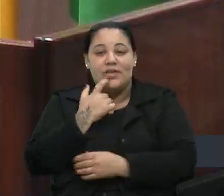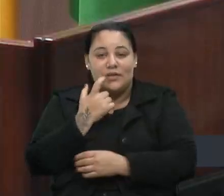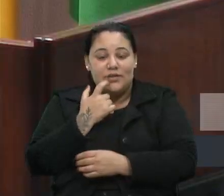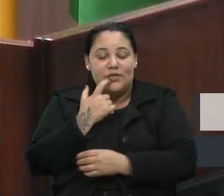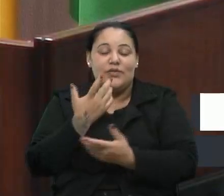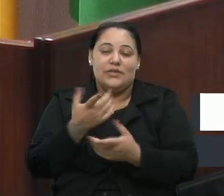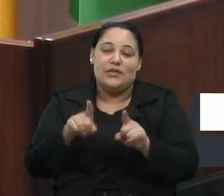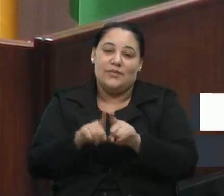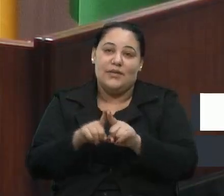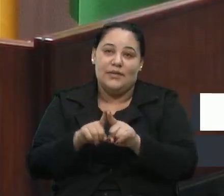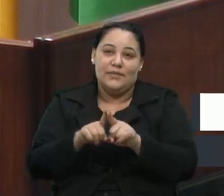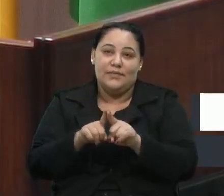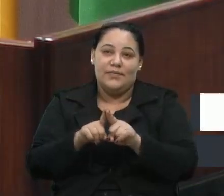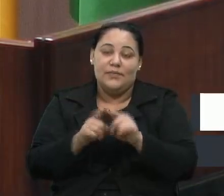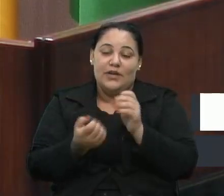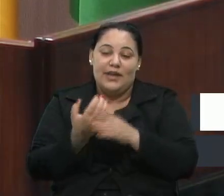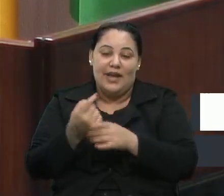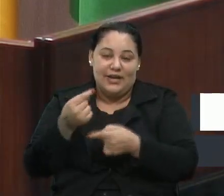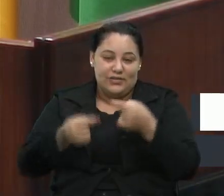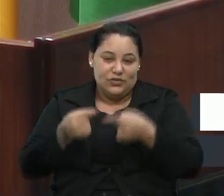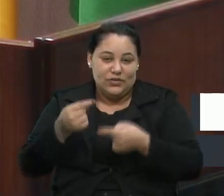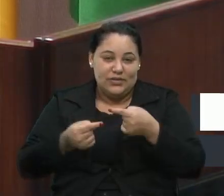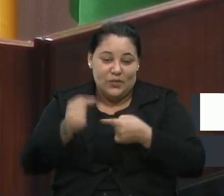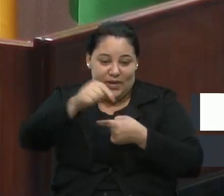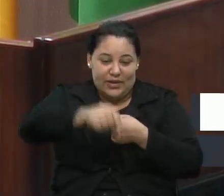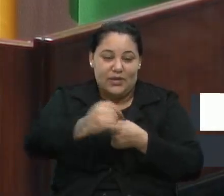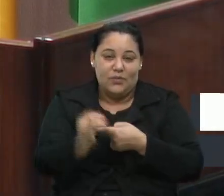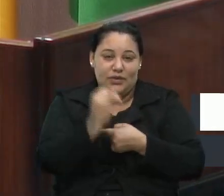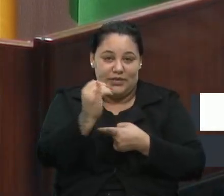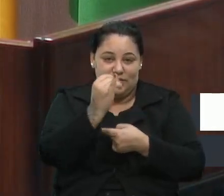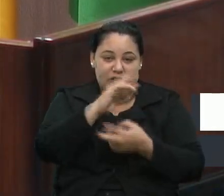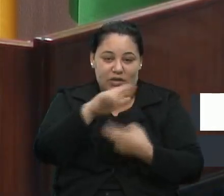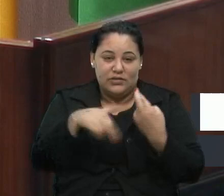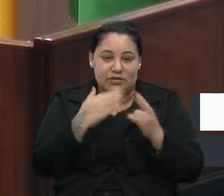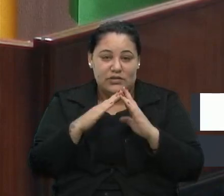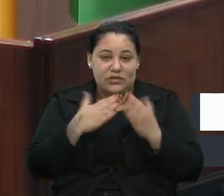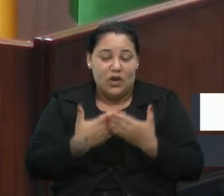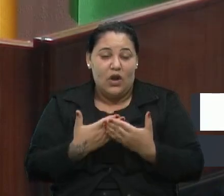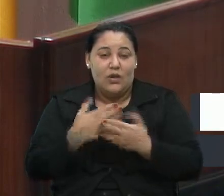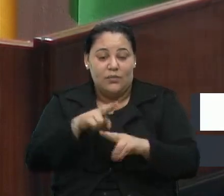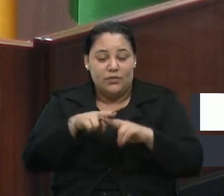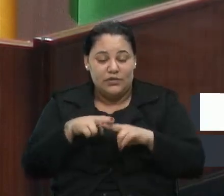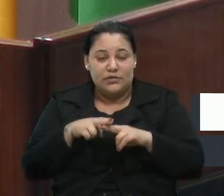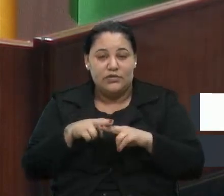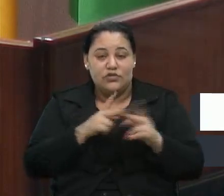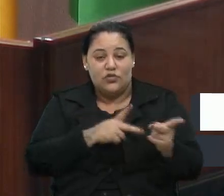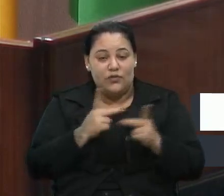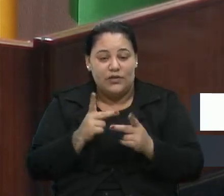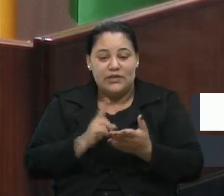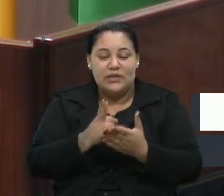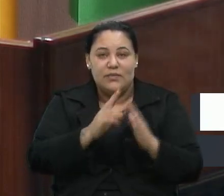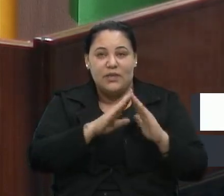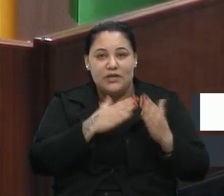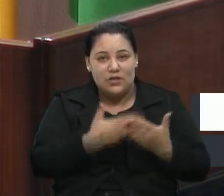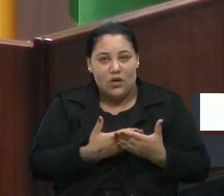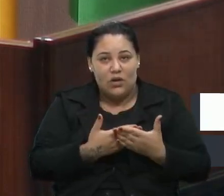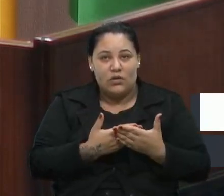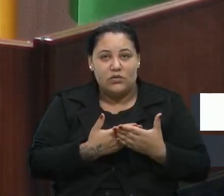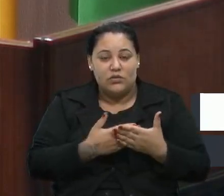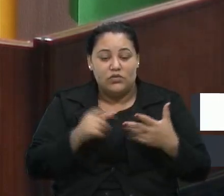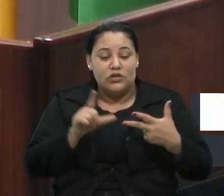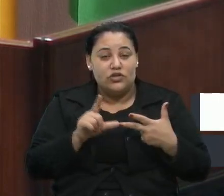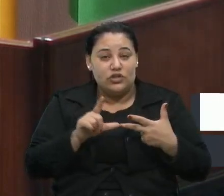essa discussão aqui para casa né e é por isso que a gente convida sempre a escola do Legislativo sempre convida todos os vereadores para